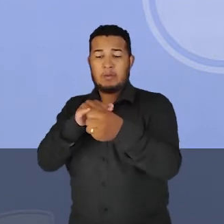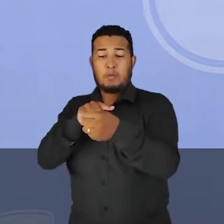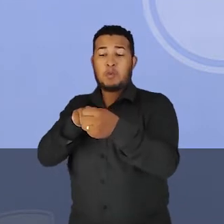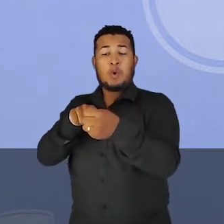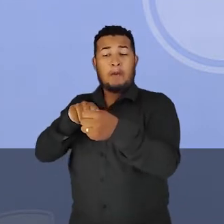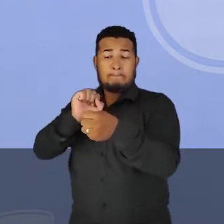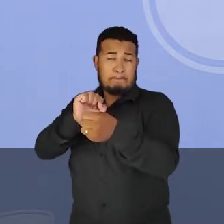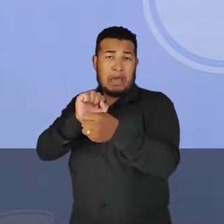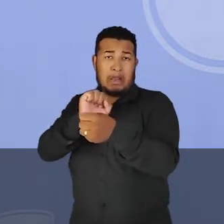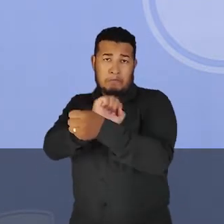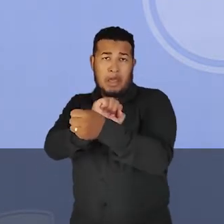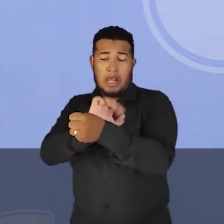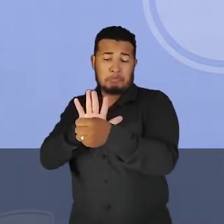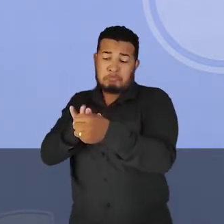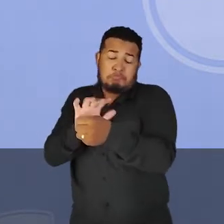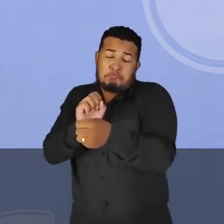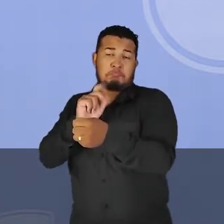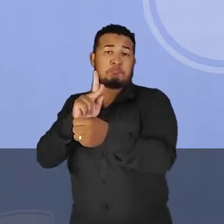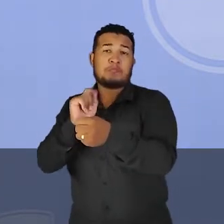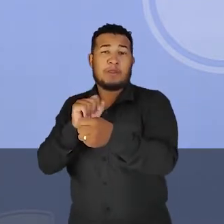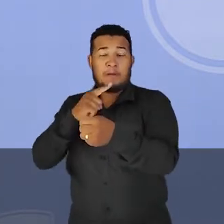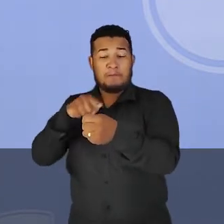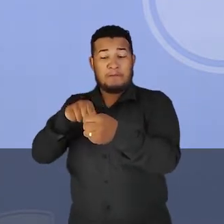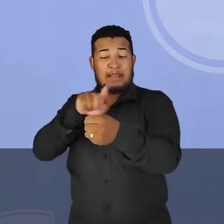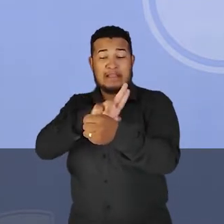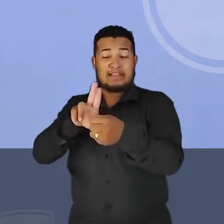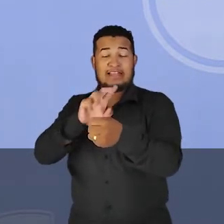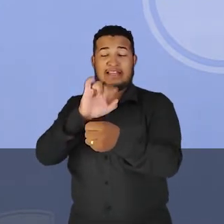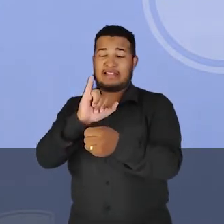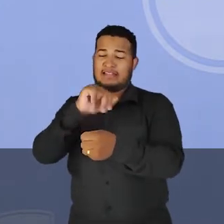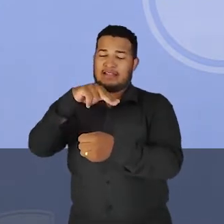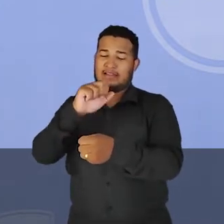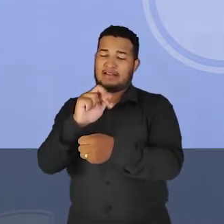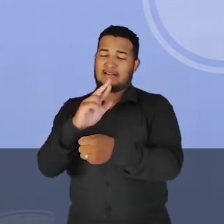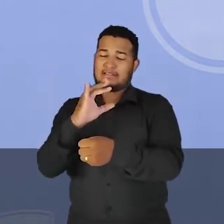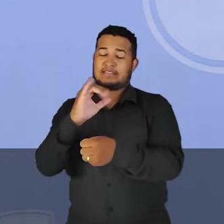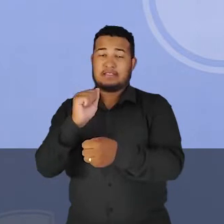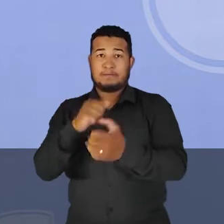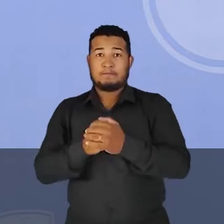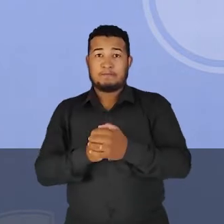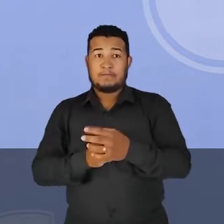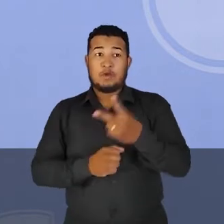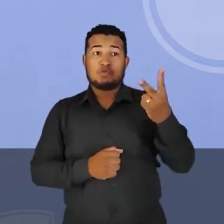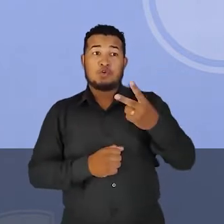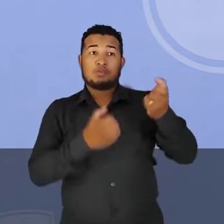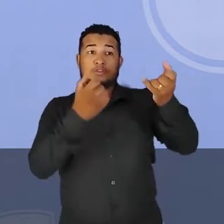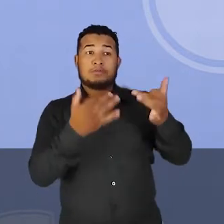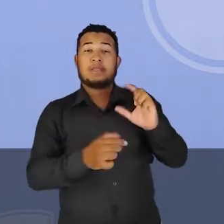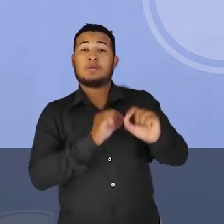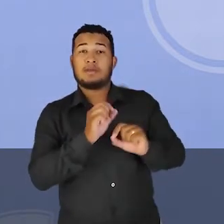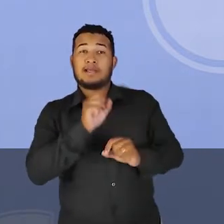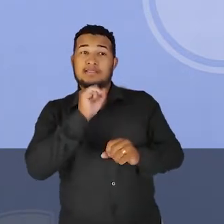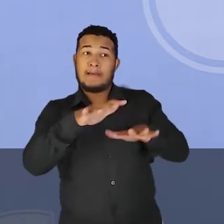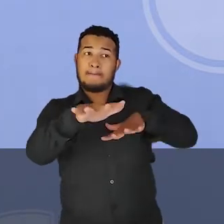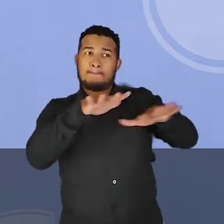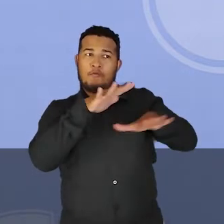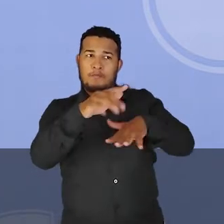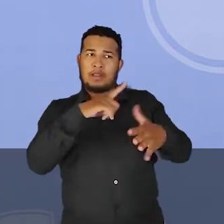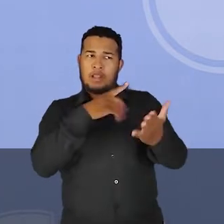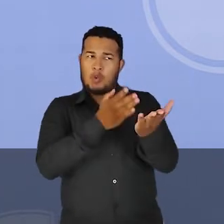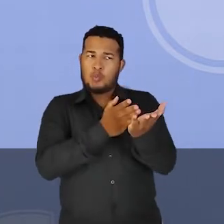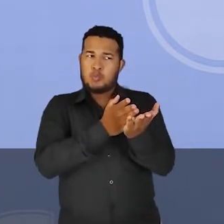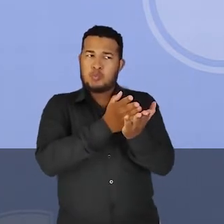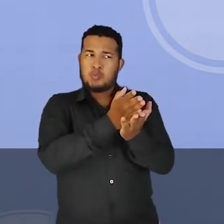deve a ele possuir inércia. A segunda parte diz que se ele está se movimentando em linha reta